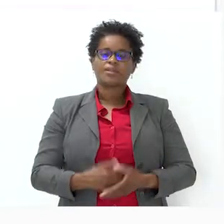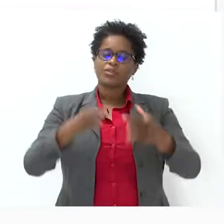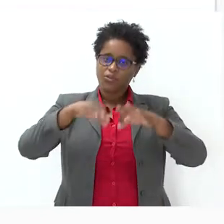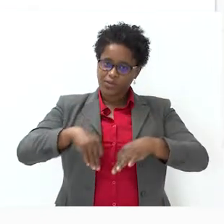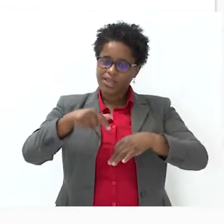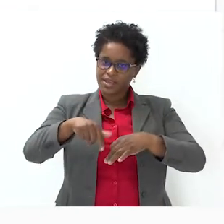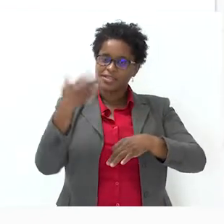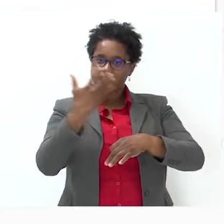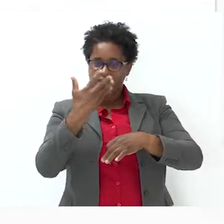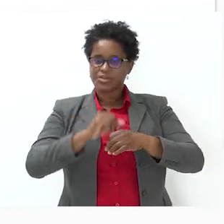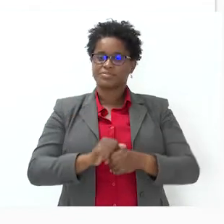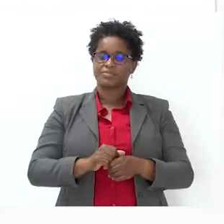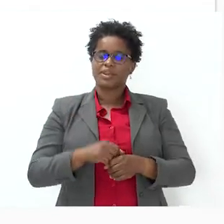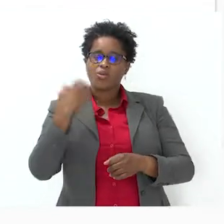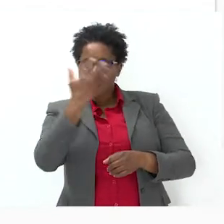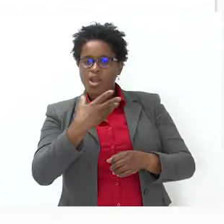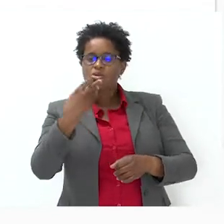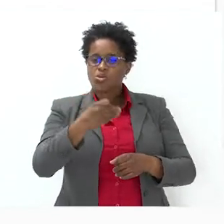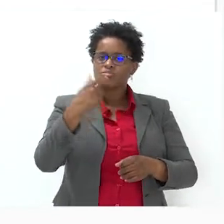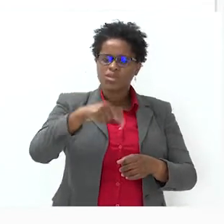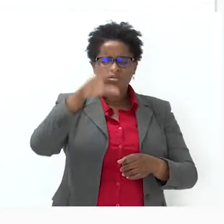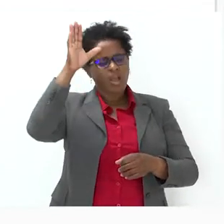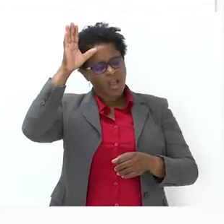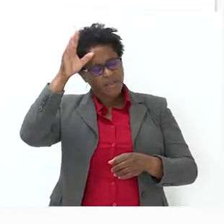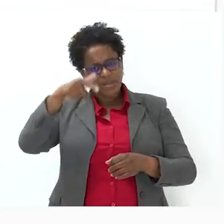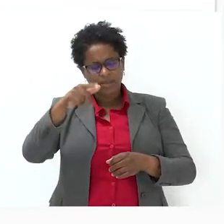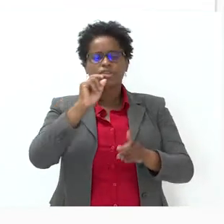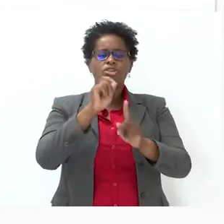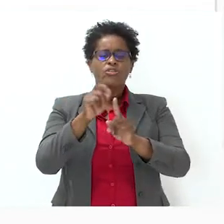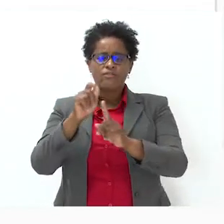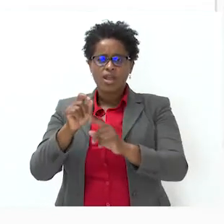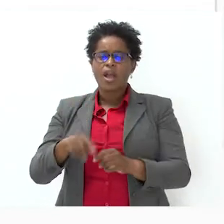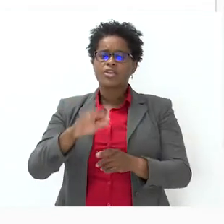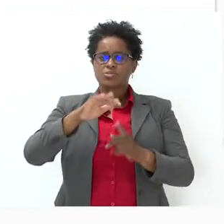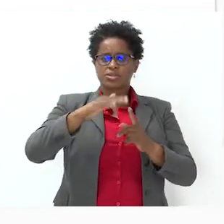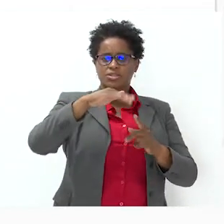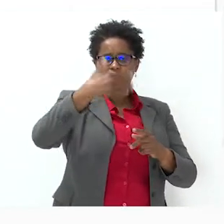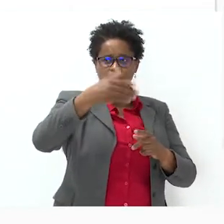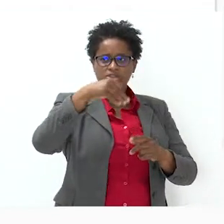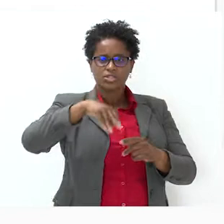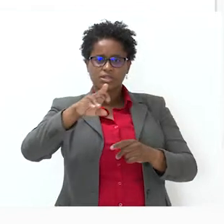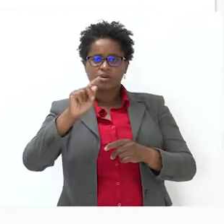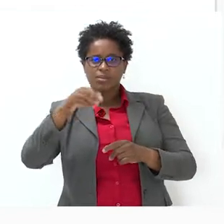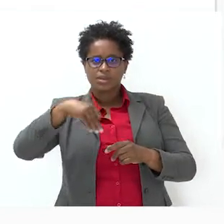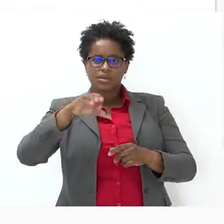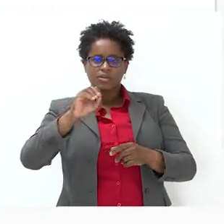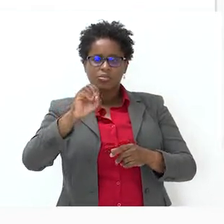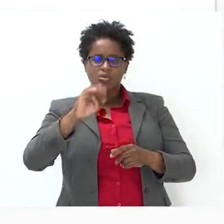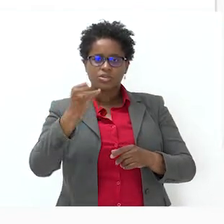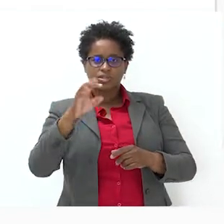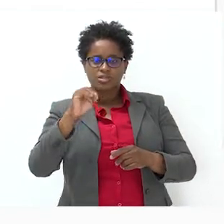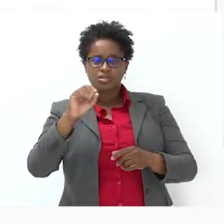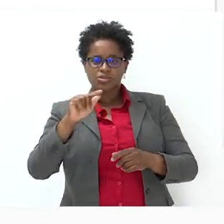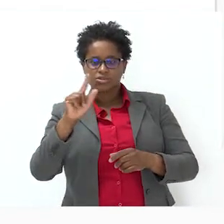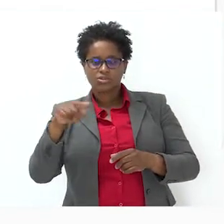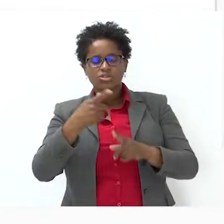No final desta aula, o aluno deve ser capaz de identificar as principais preposições,